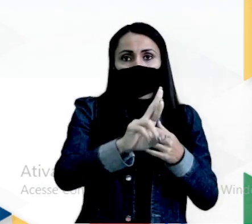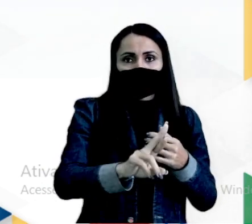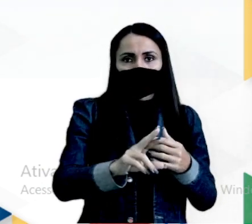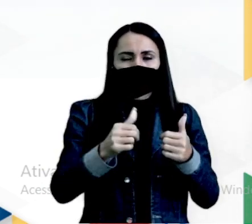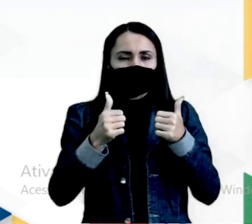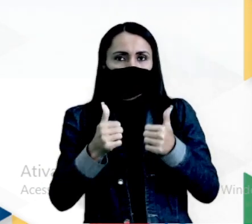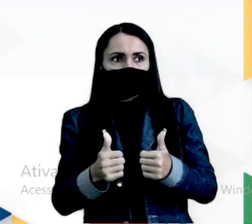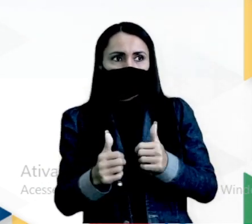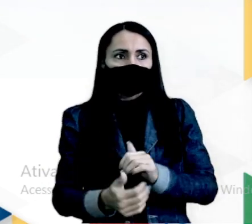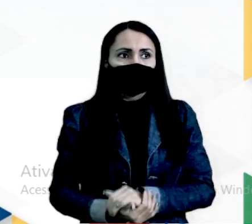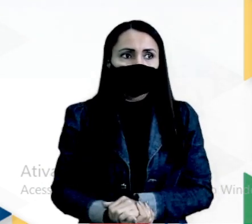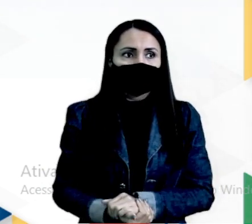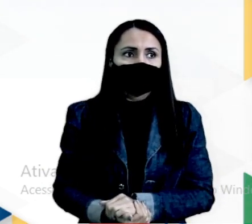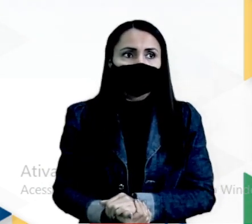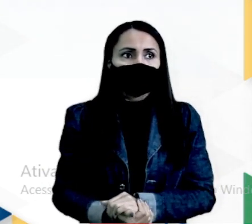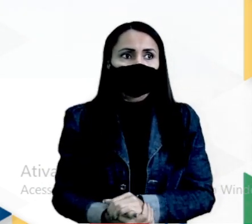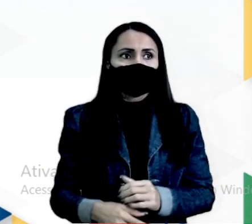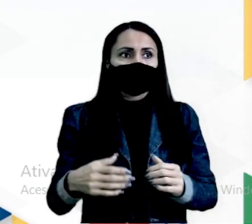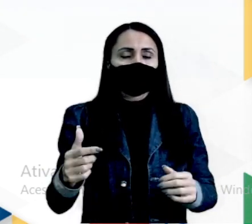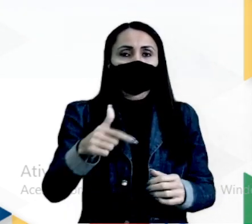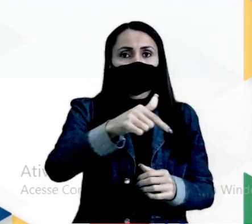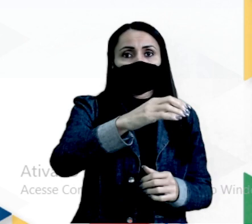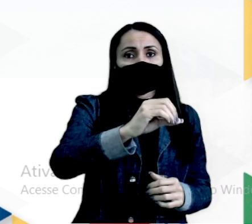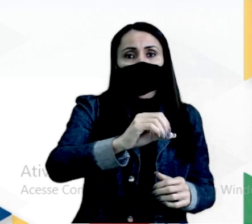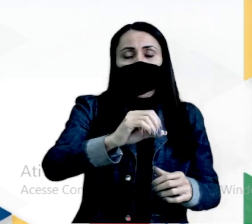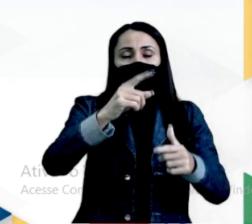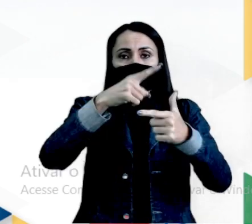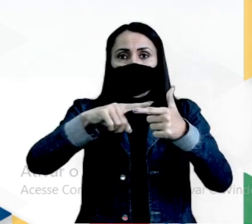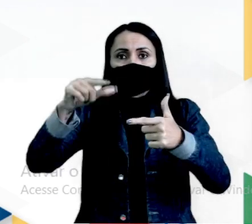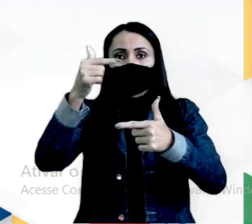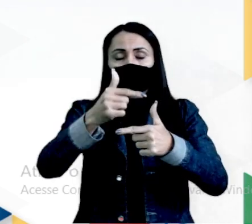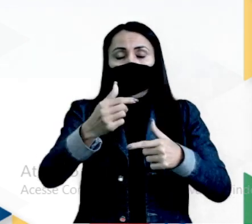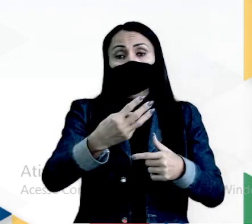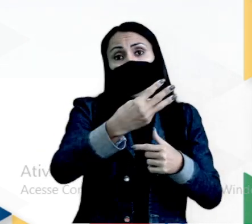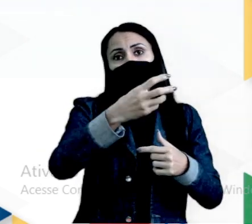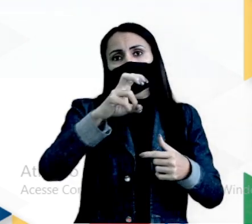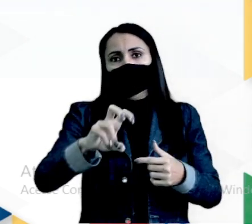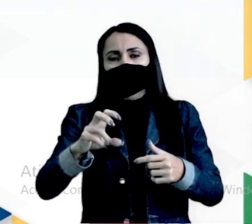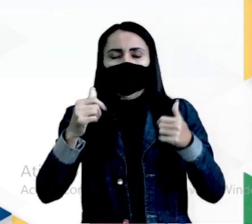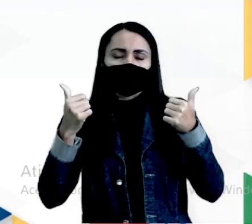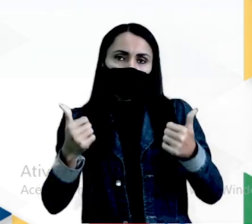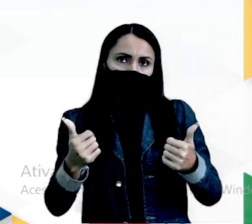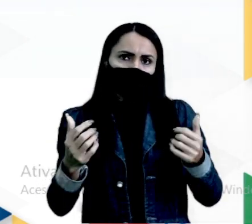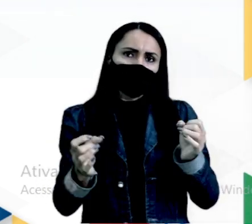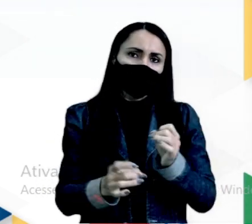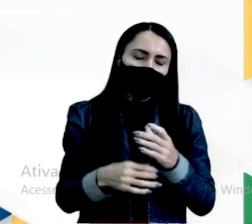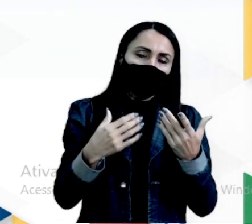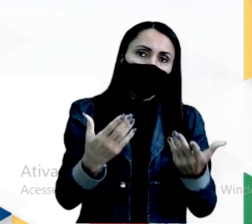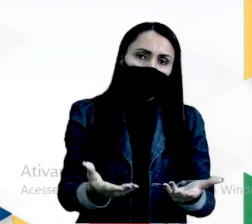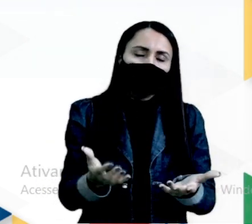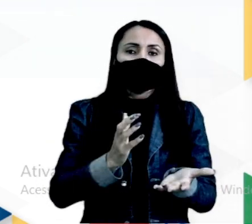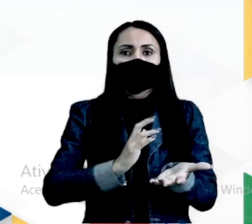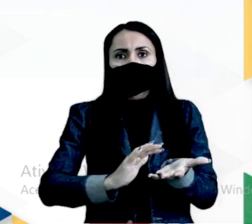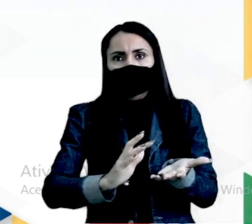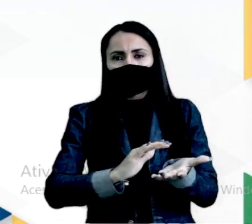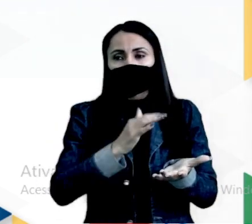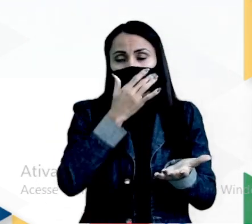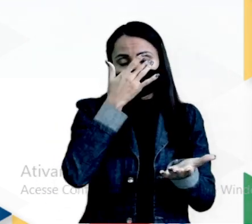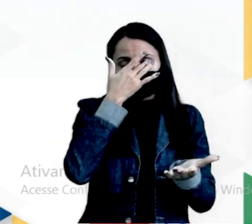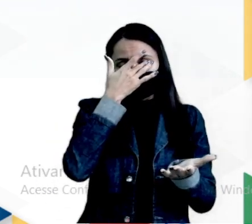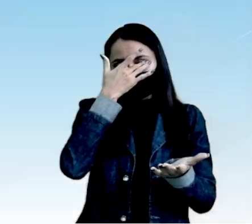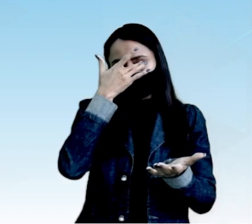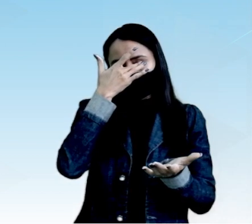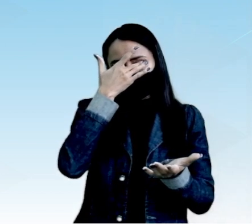tranquilo? Então, o diâmetro vai ser 70 dividido por 2, 35. Fechou? Já calculamos o raio, não